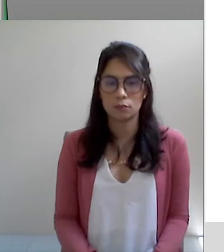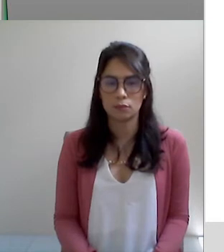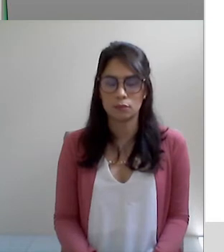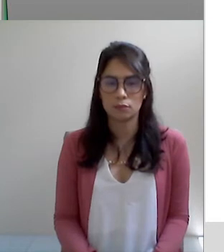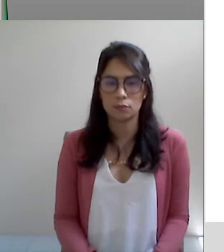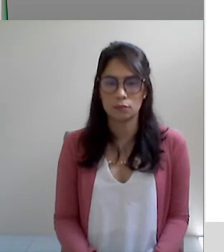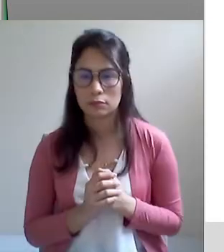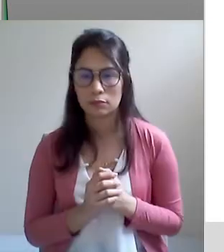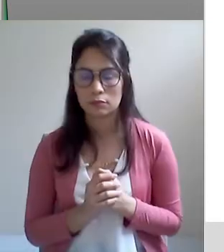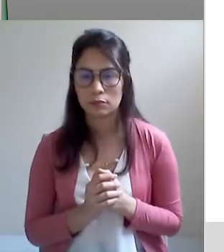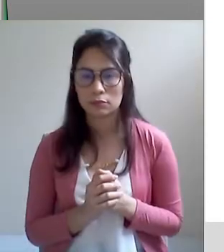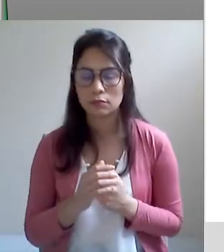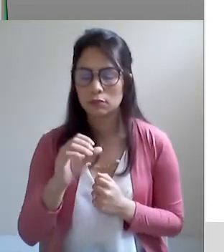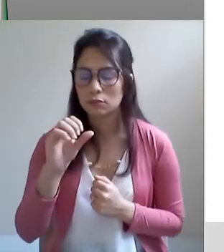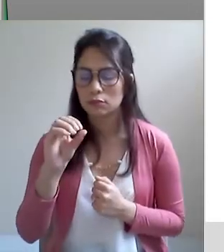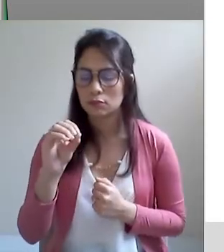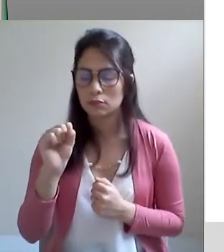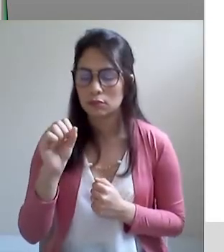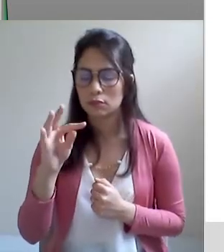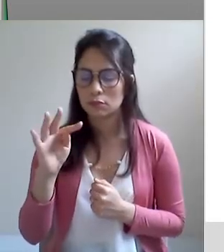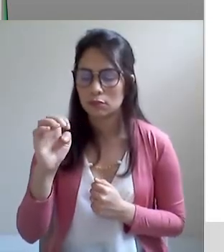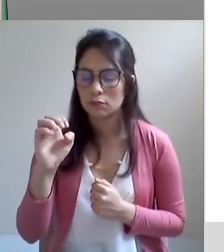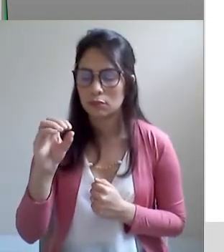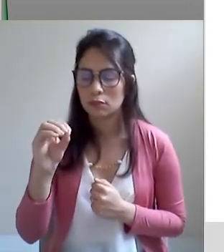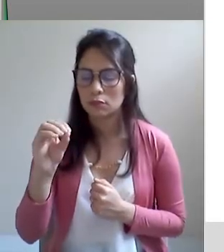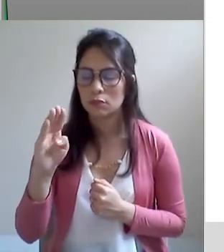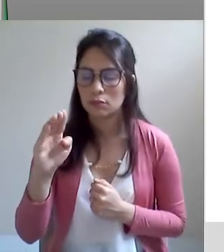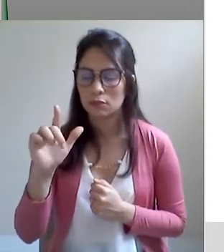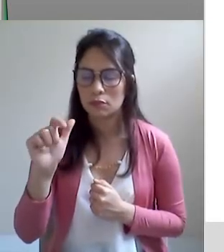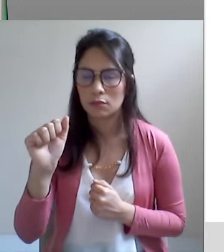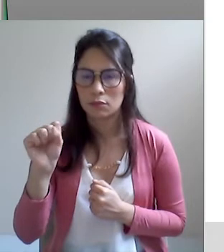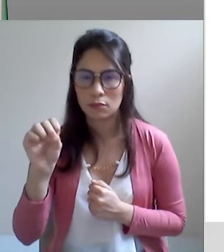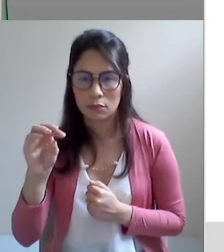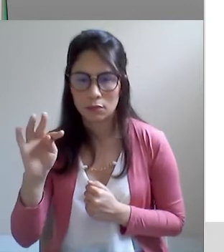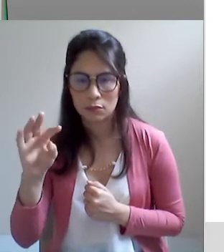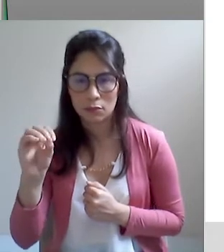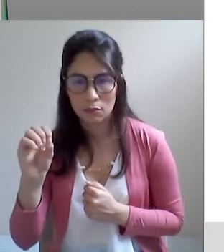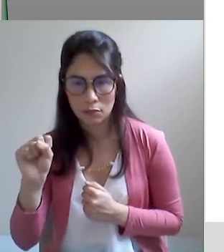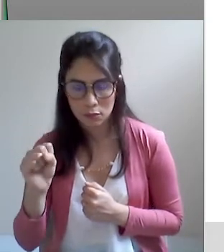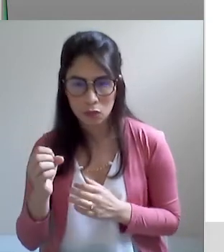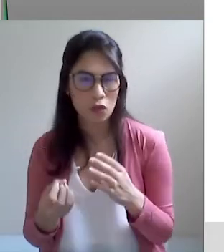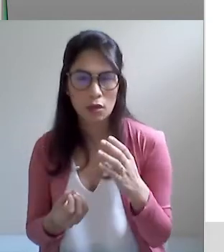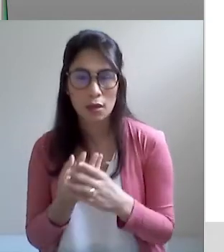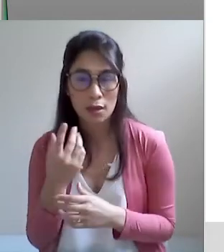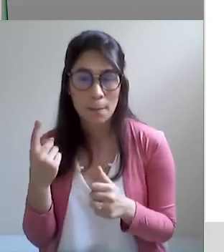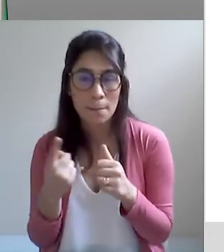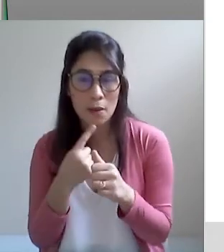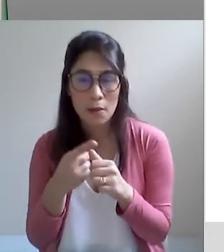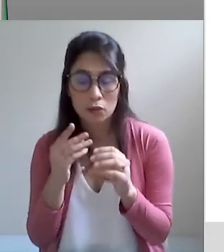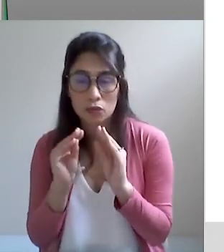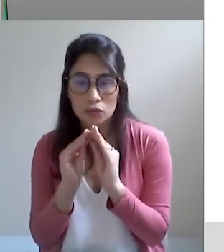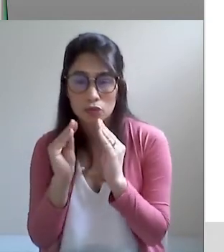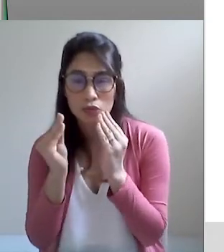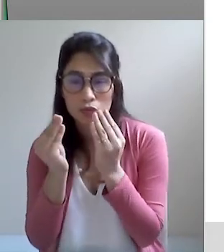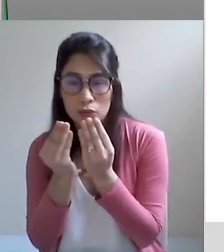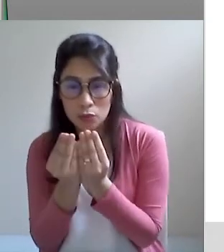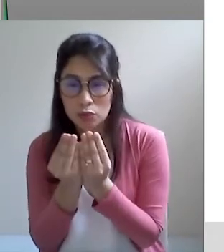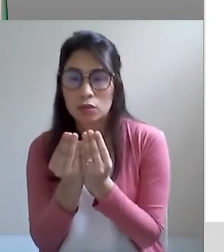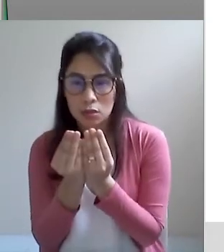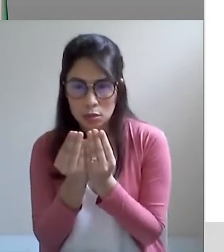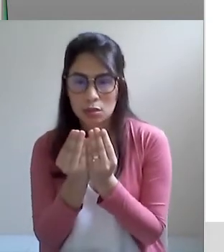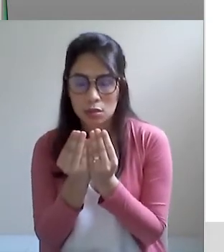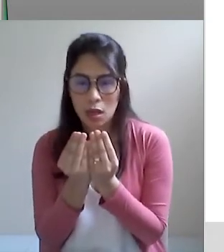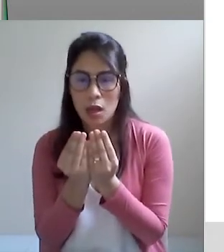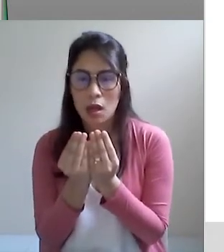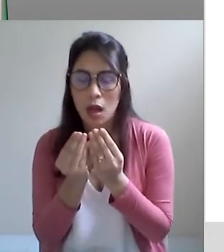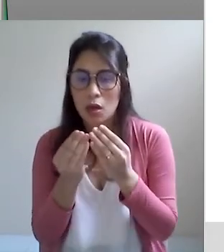mandíbula. Os osteoblastos irão produzir osteoide primariamente e em seguida inicia-se o processo de precipitação